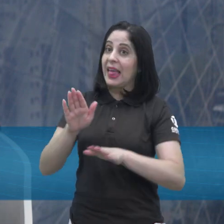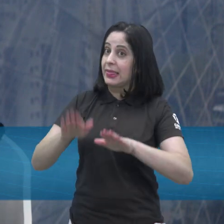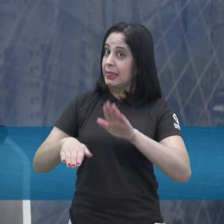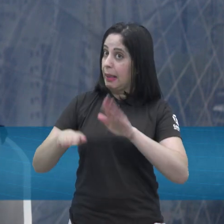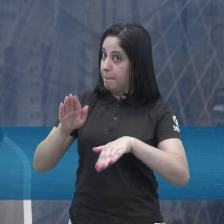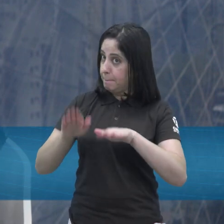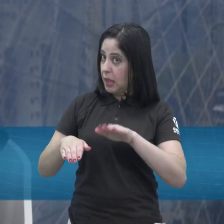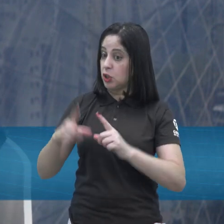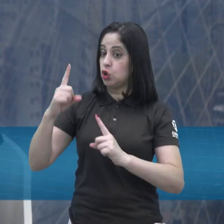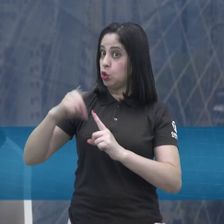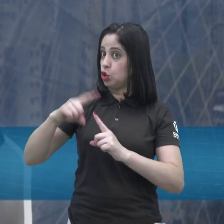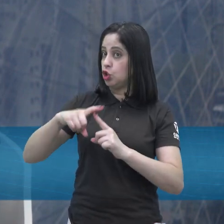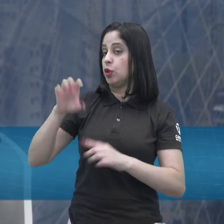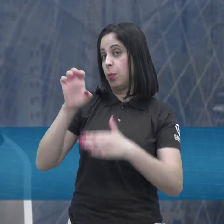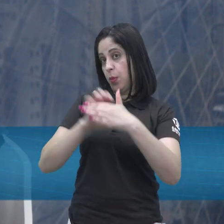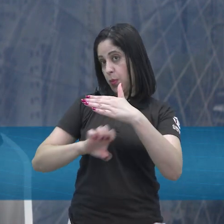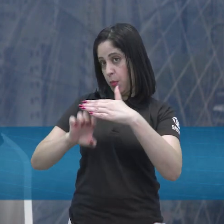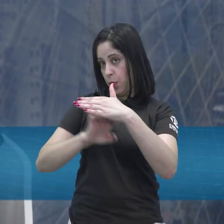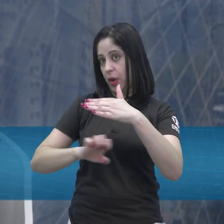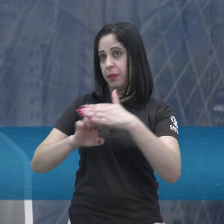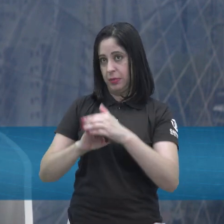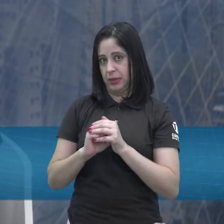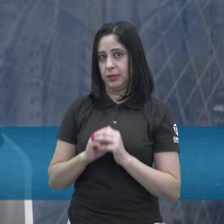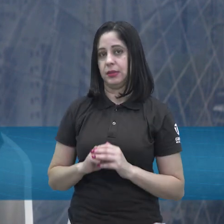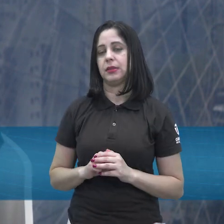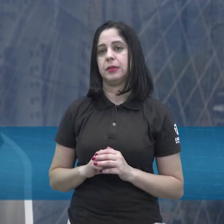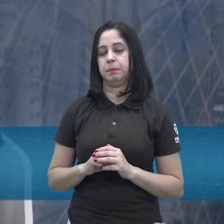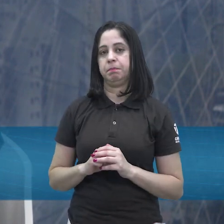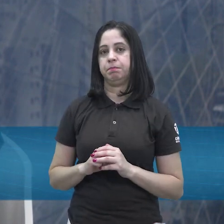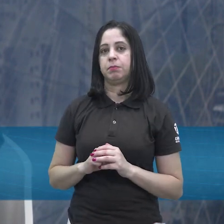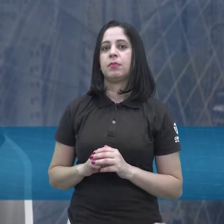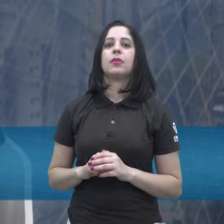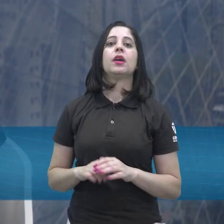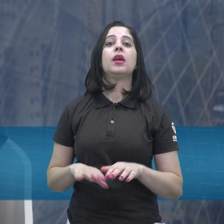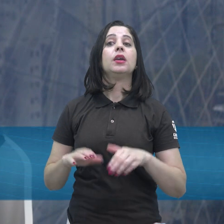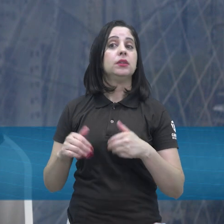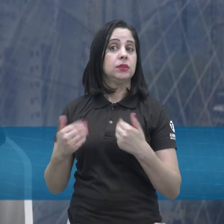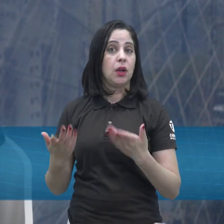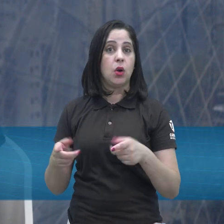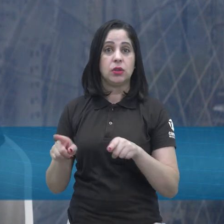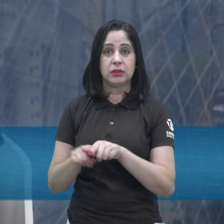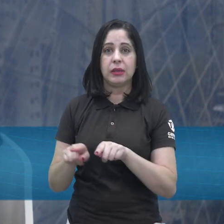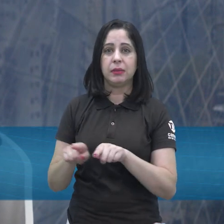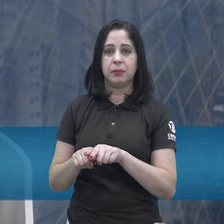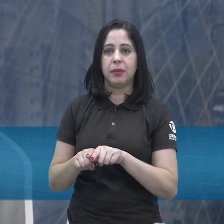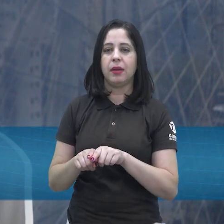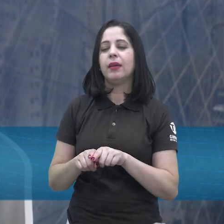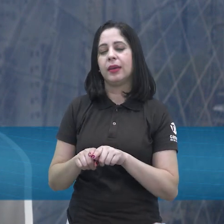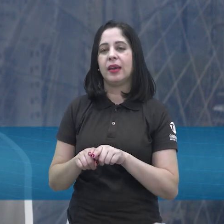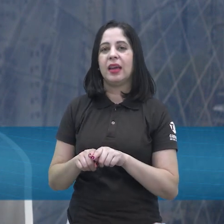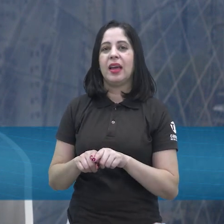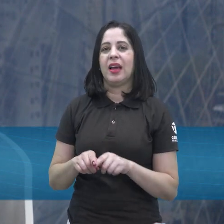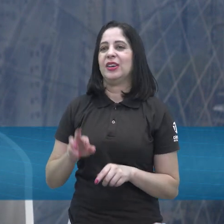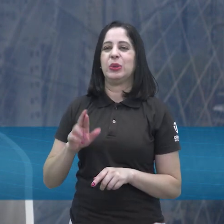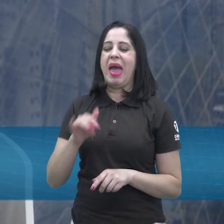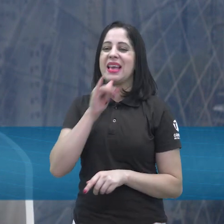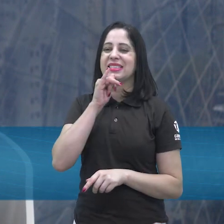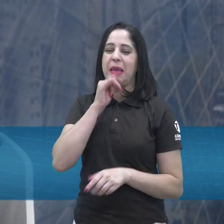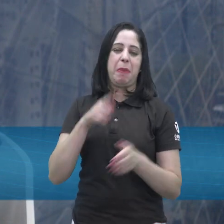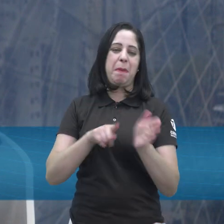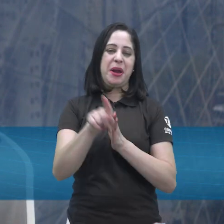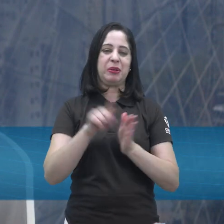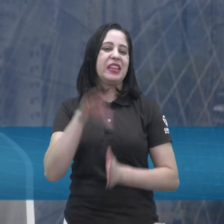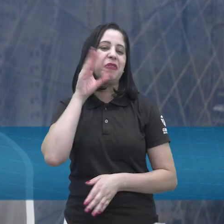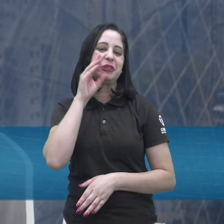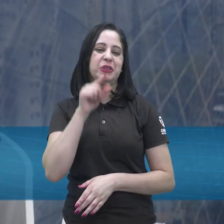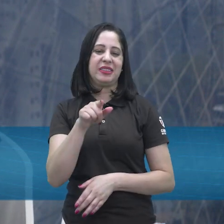Então, dependendo, a empresa só tem a ganhar e o funcionário também. E sem cair, né, eu falo nessas mágicas, se você